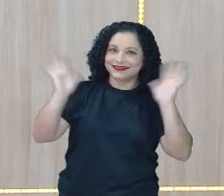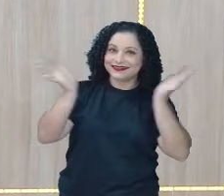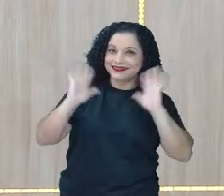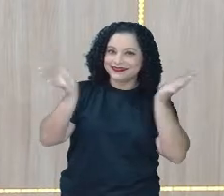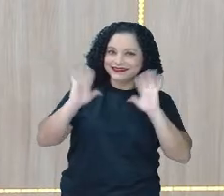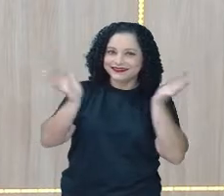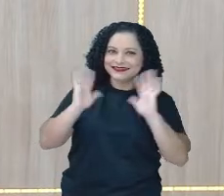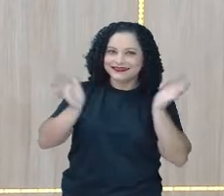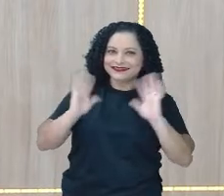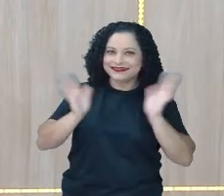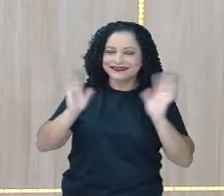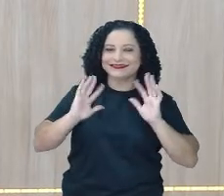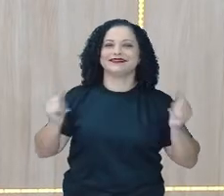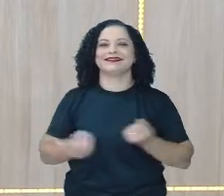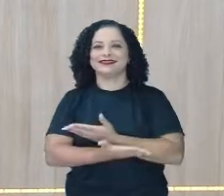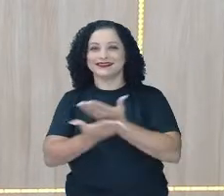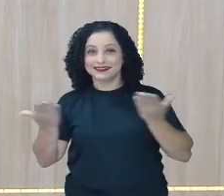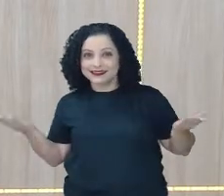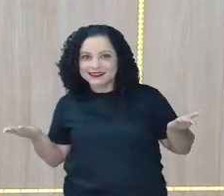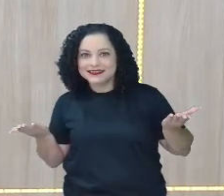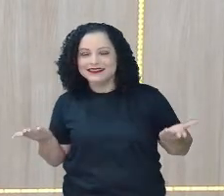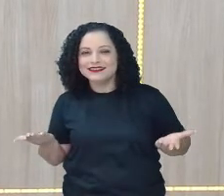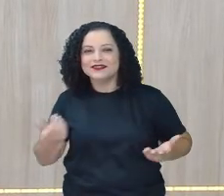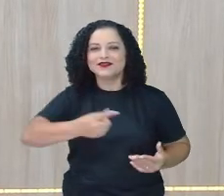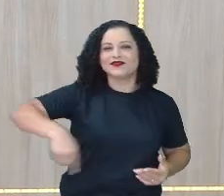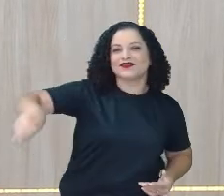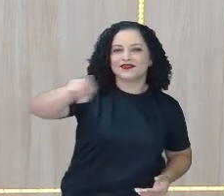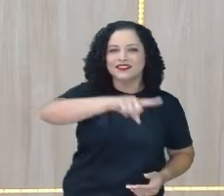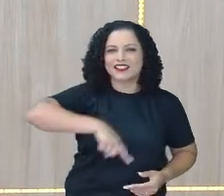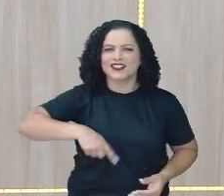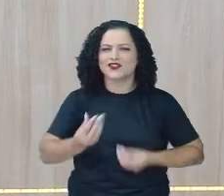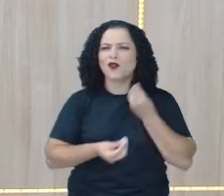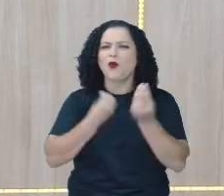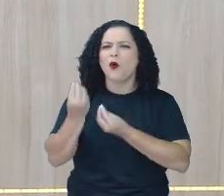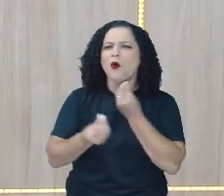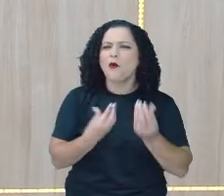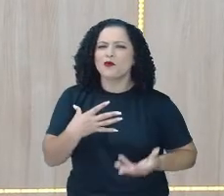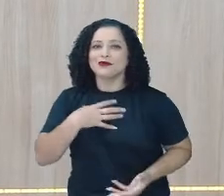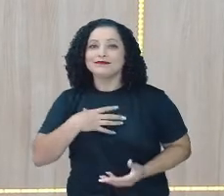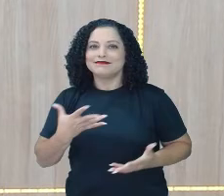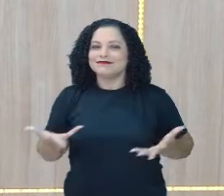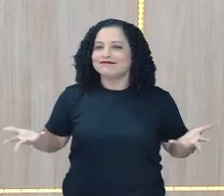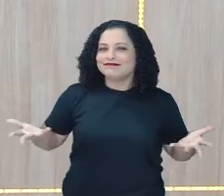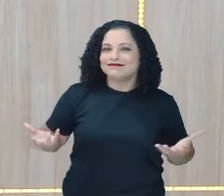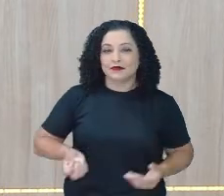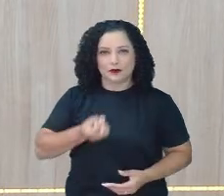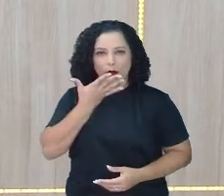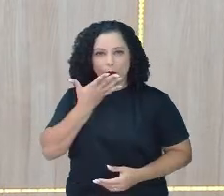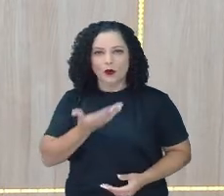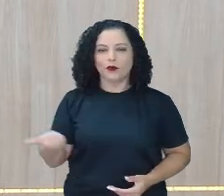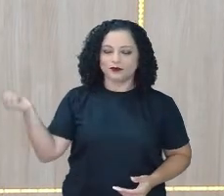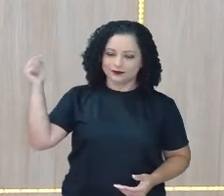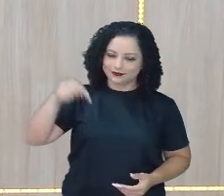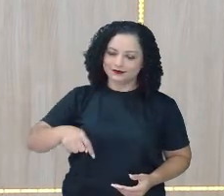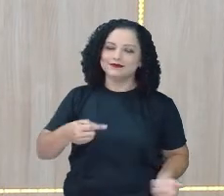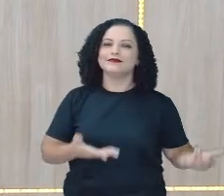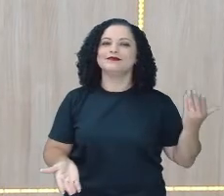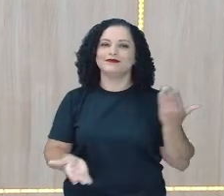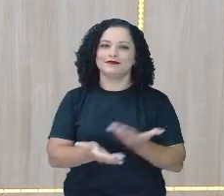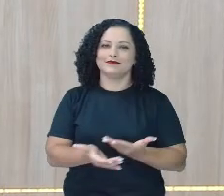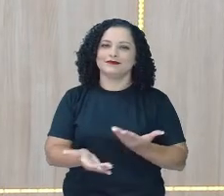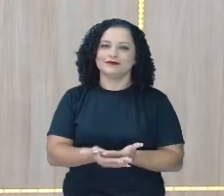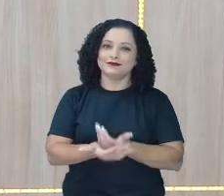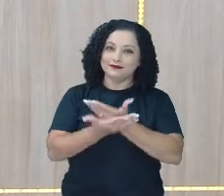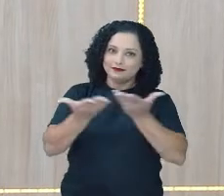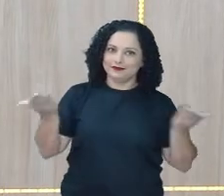everybody. How are you doing? Ei, todo mundo. Como é que vocês estão? Que coisa boa estar aqui com vocês. Eu